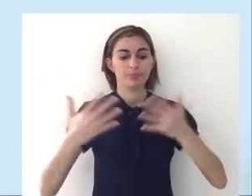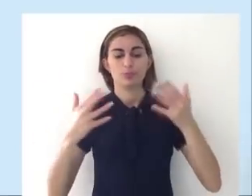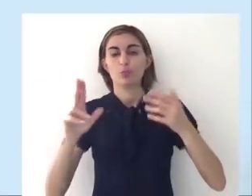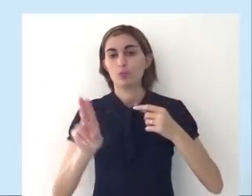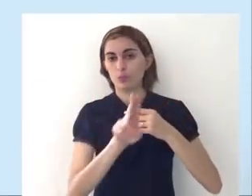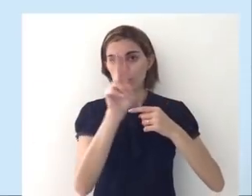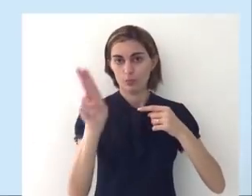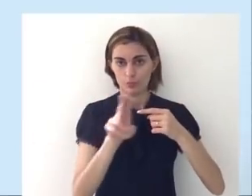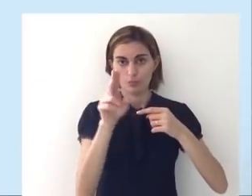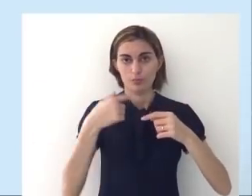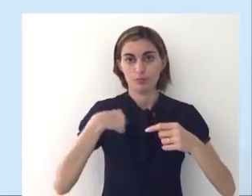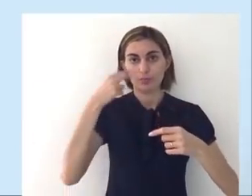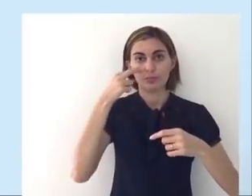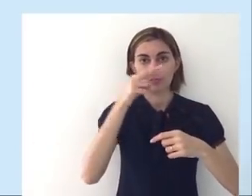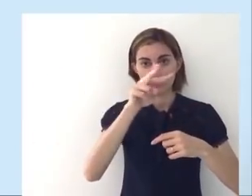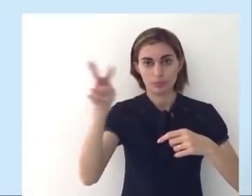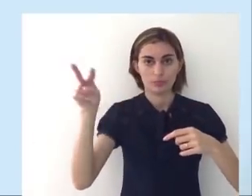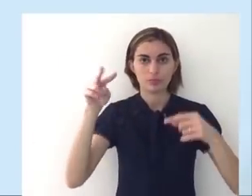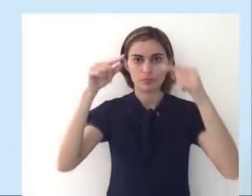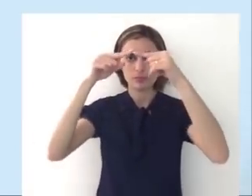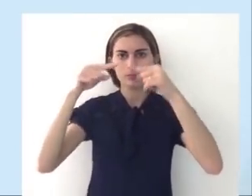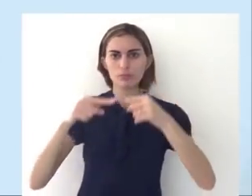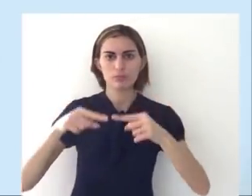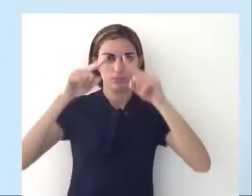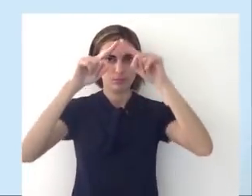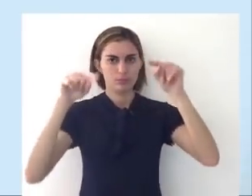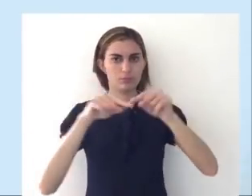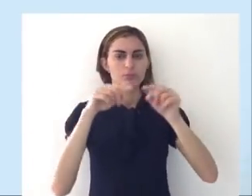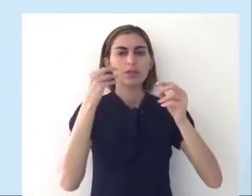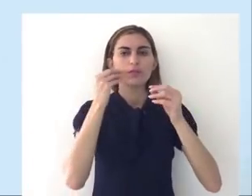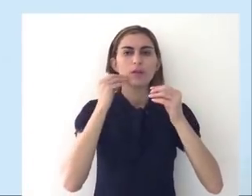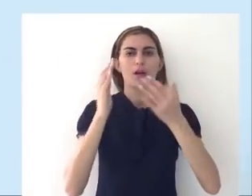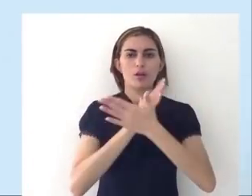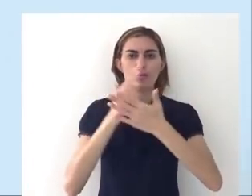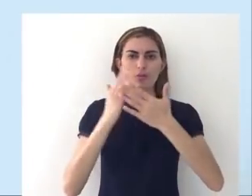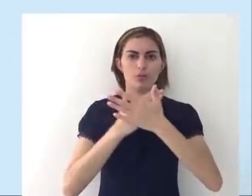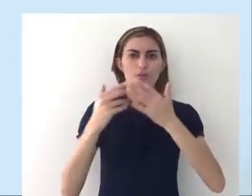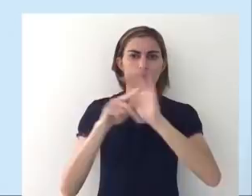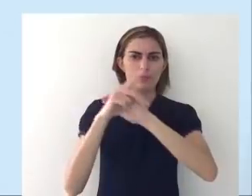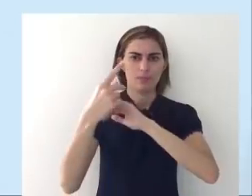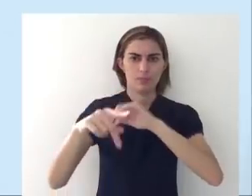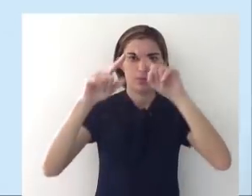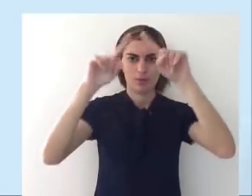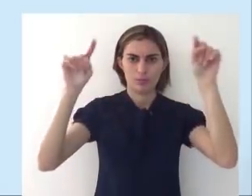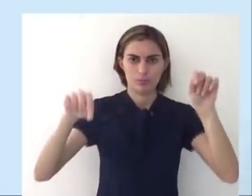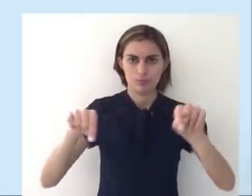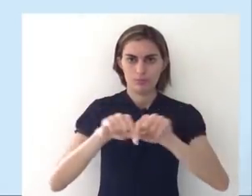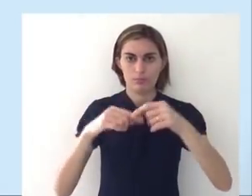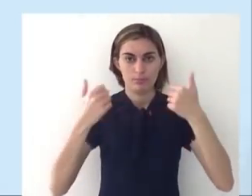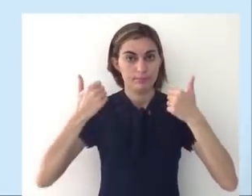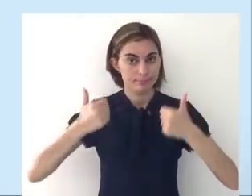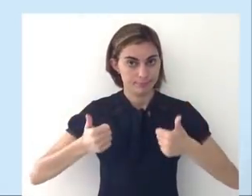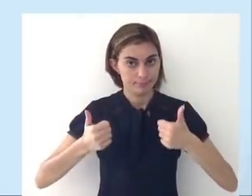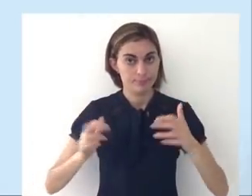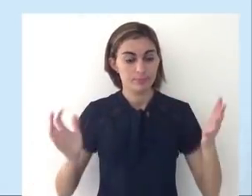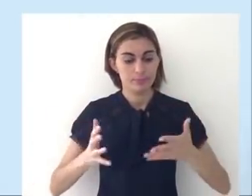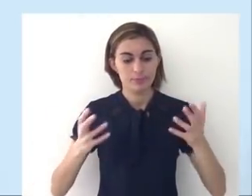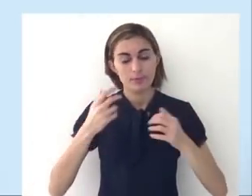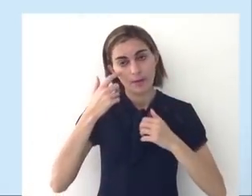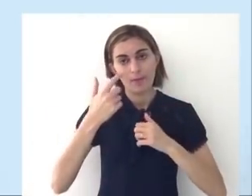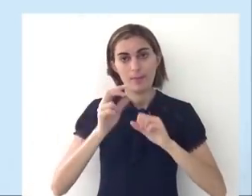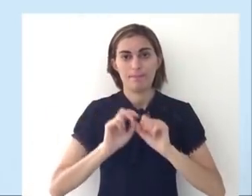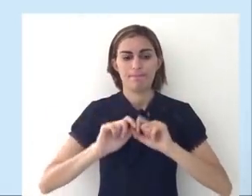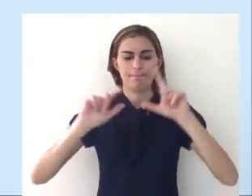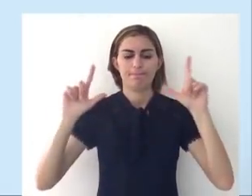A gente, a partir de agora, vai usar o que a gente viu de congruência de triângulo para determinar algumas propriedades desses